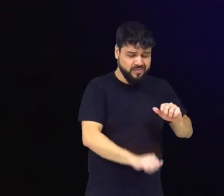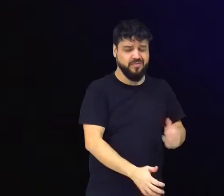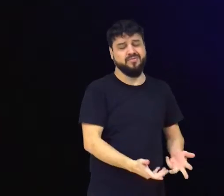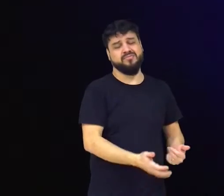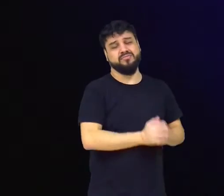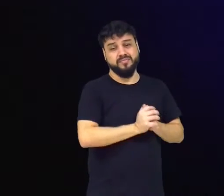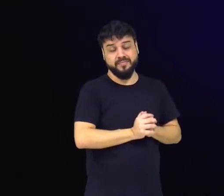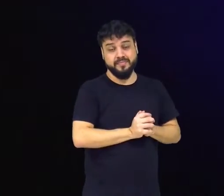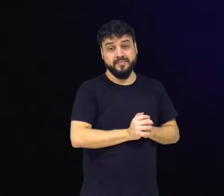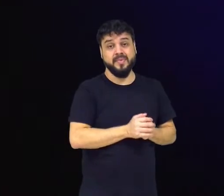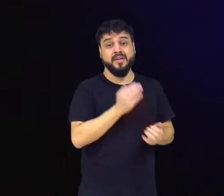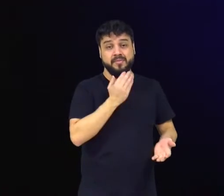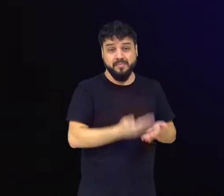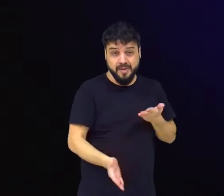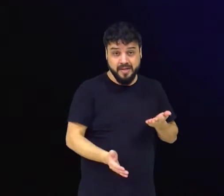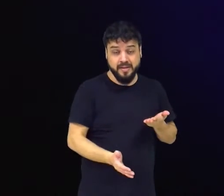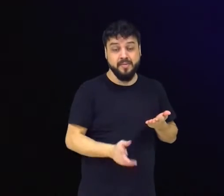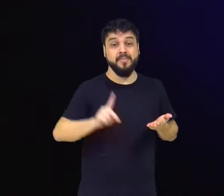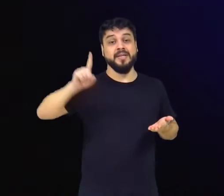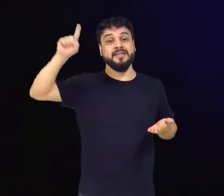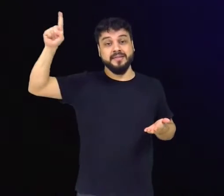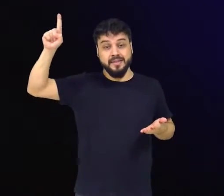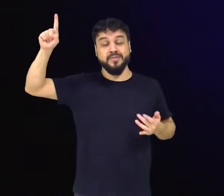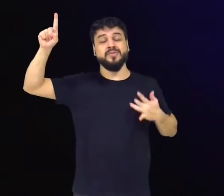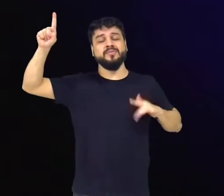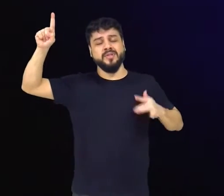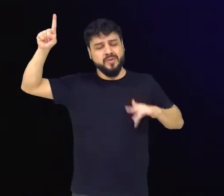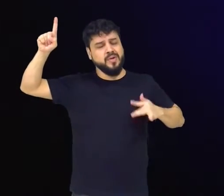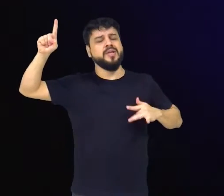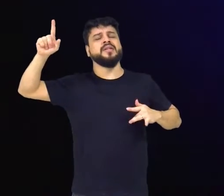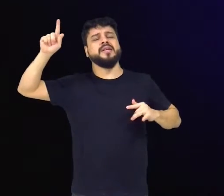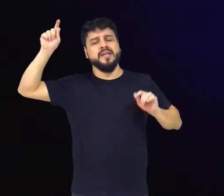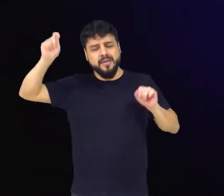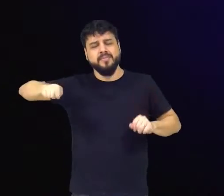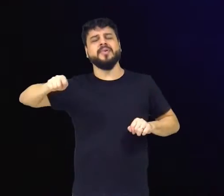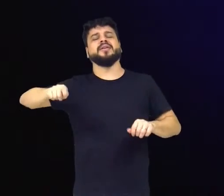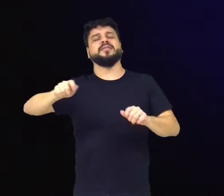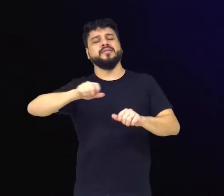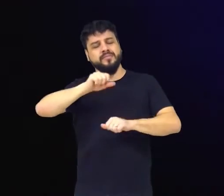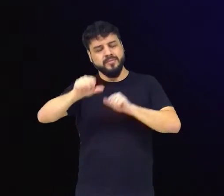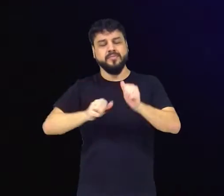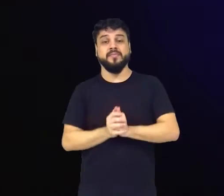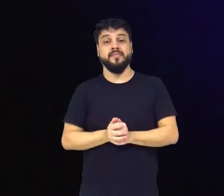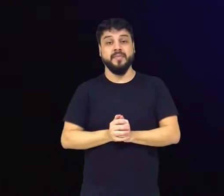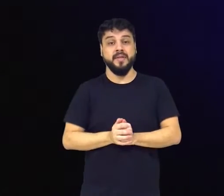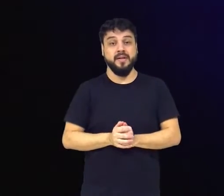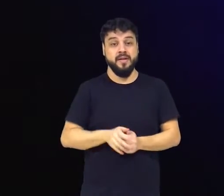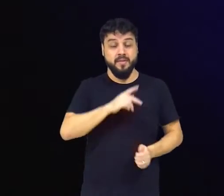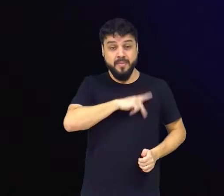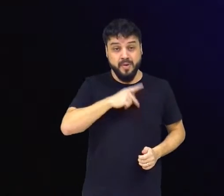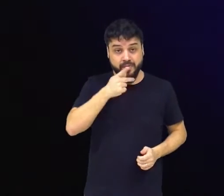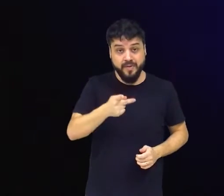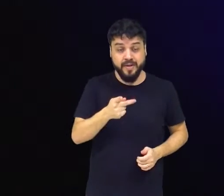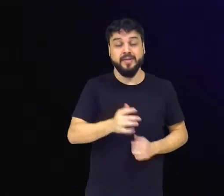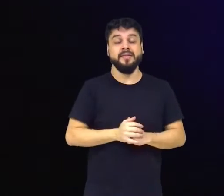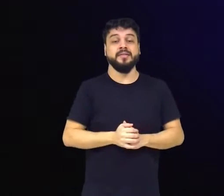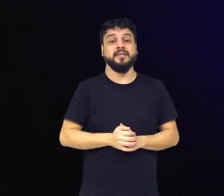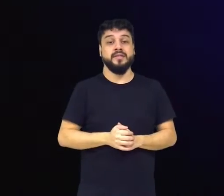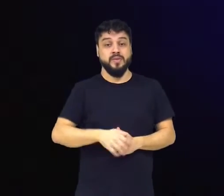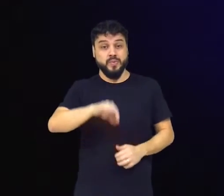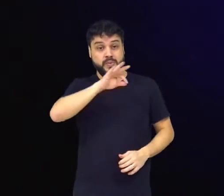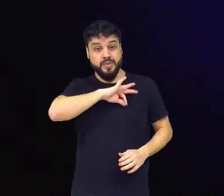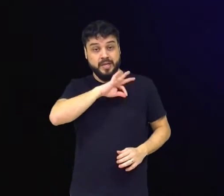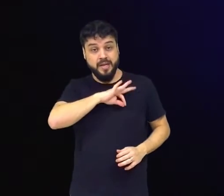da misericórdia de Deus que isso não acontece. Paulo diz em Romanos 6:23, porque o salário do pecado é a morte, mas o